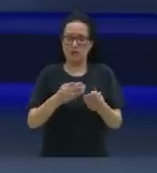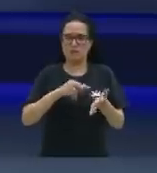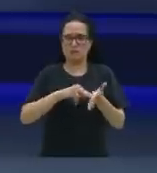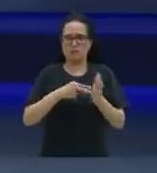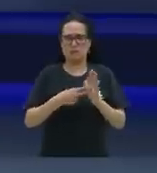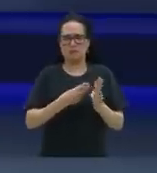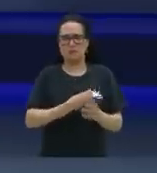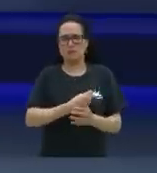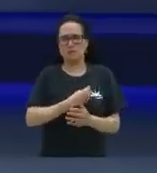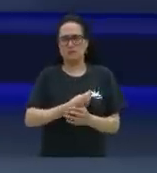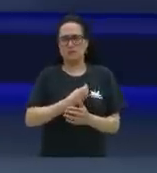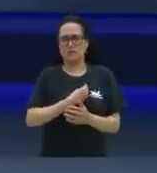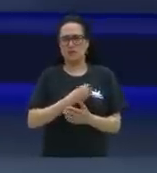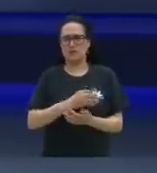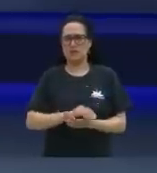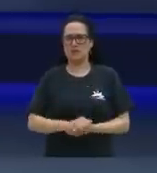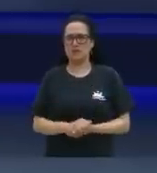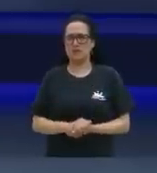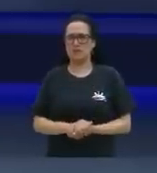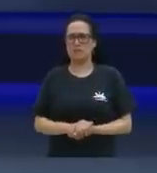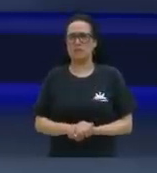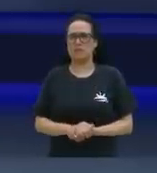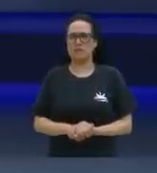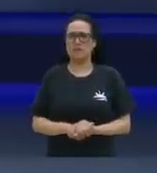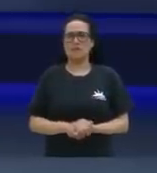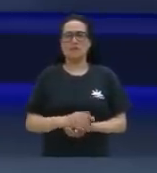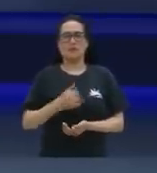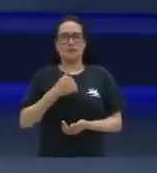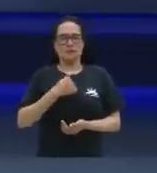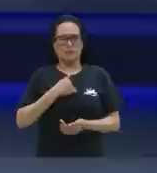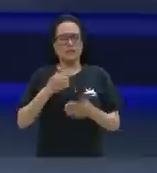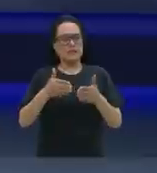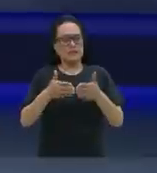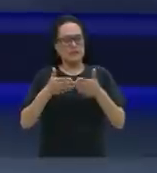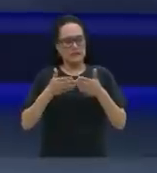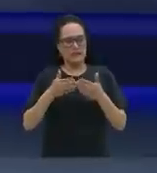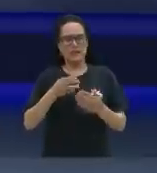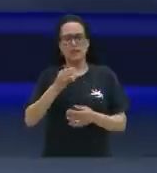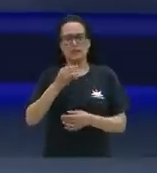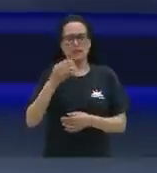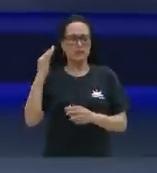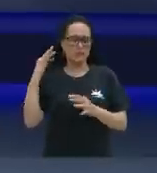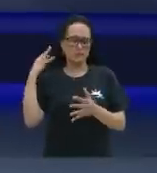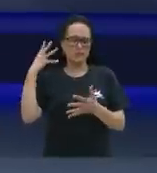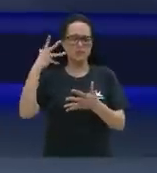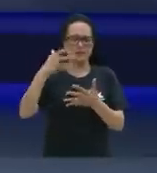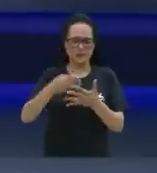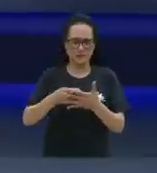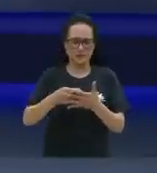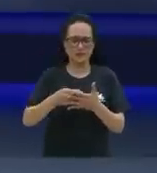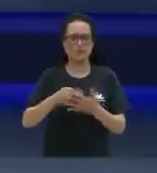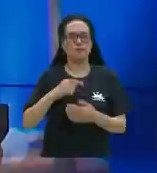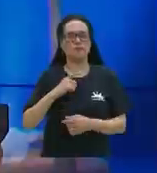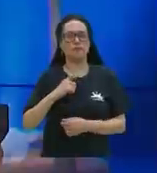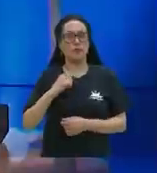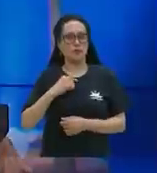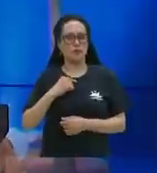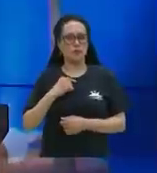Vocês me dão licença que, para a glória de Jesus, eu dar um testemunho, que eu recebi o feedback